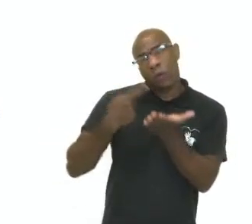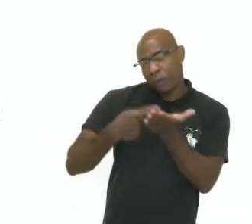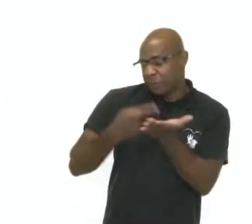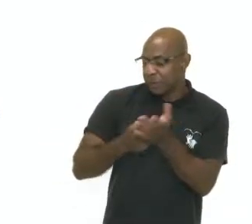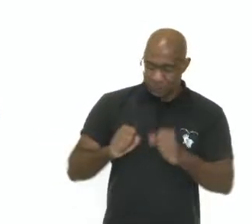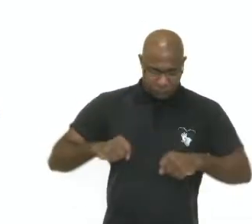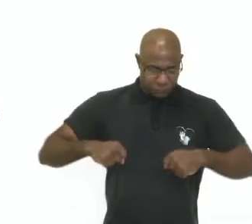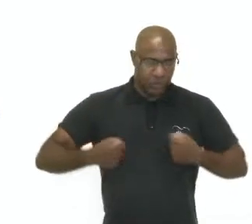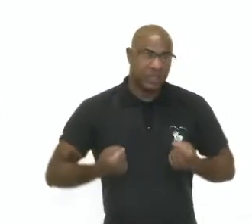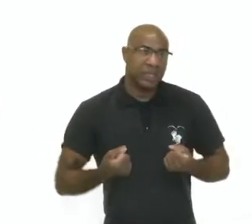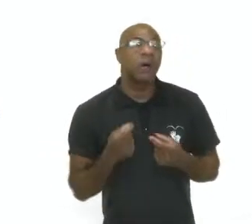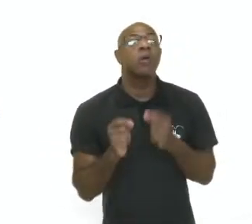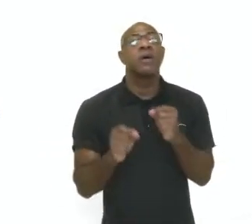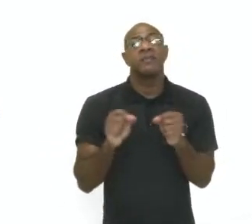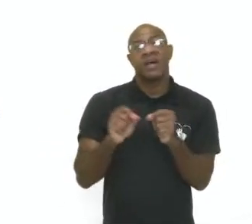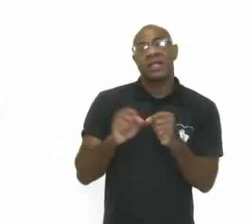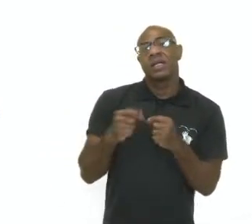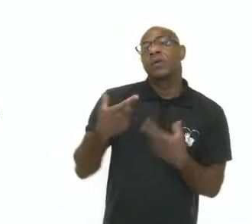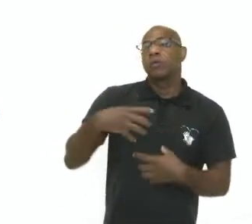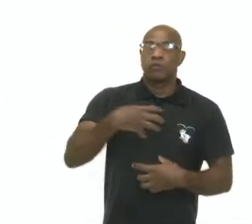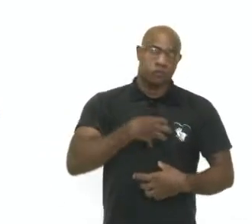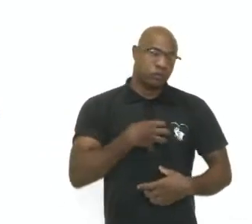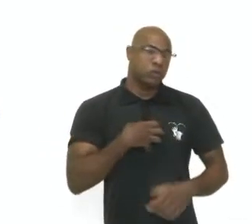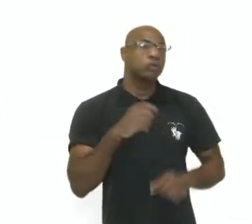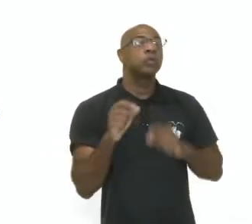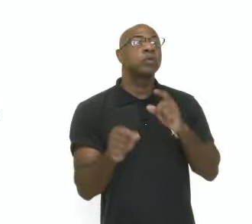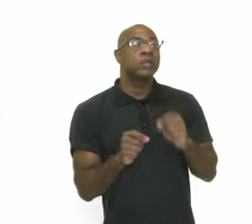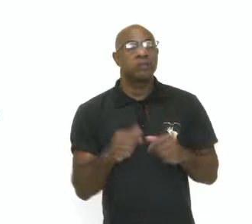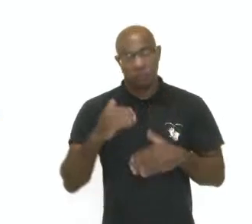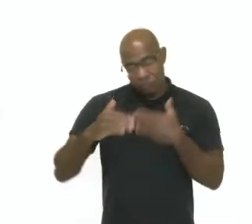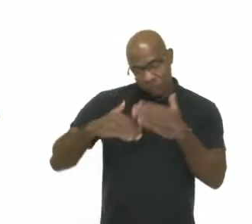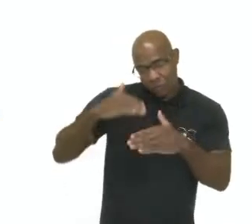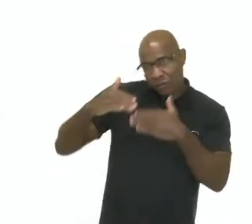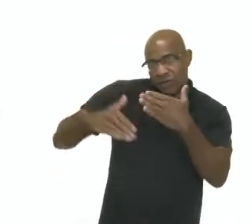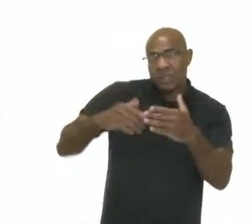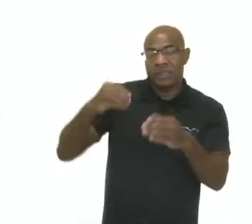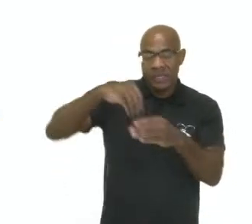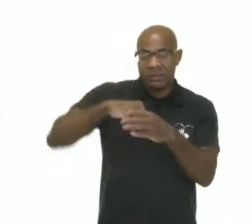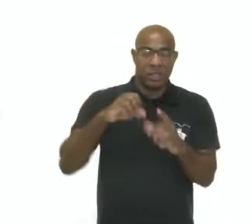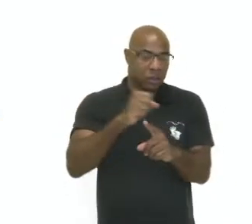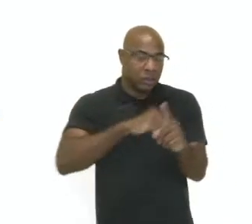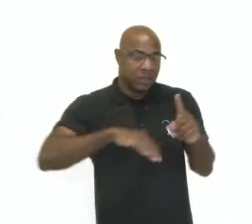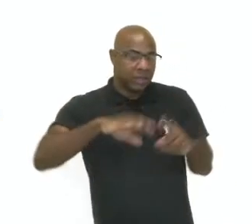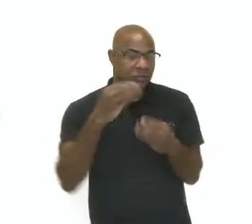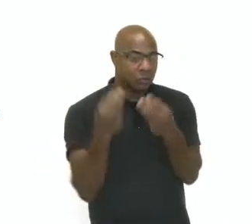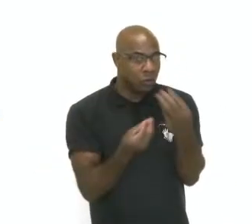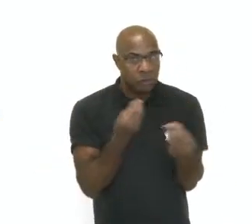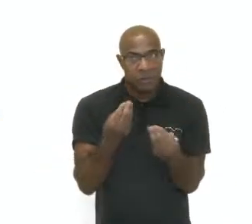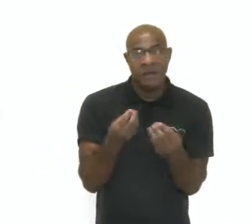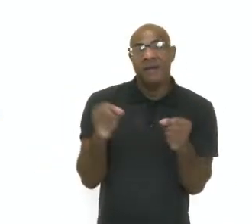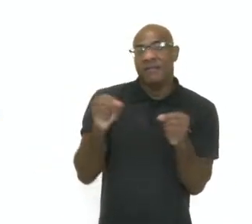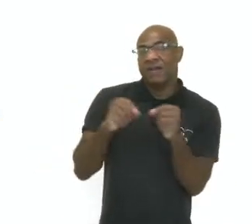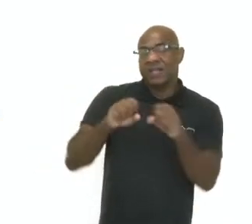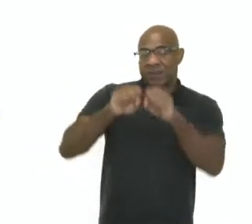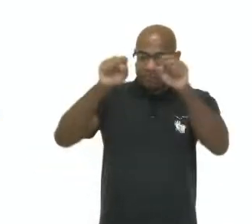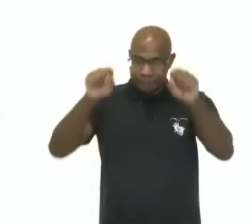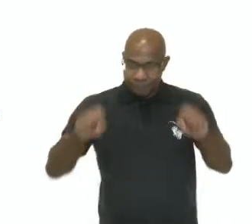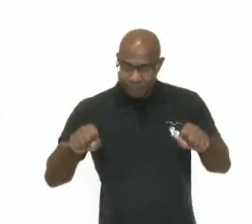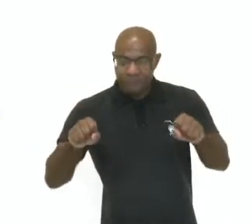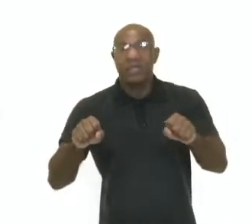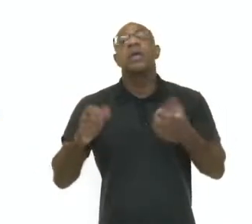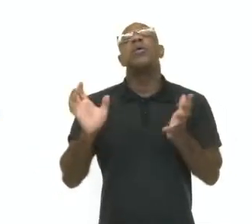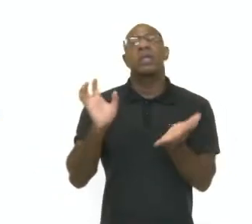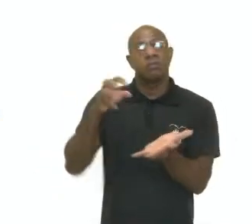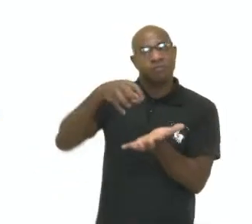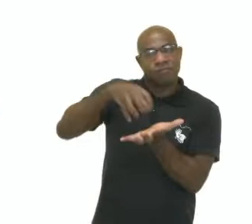para estruturar uma nova forma de nos desenvolver como sociedade, criando sistemas de produção mais